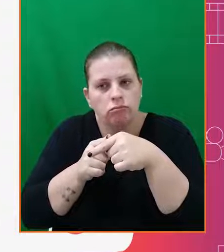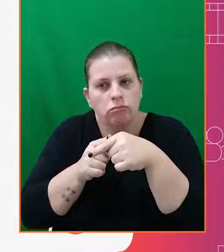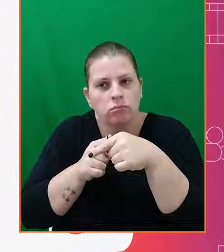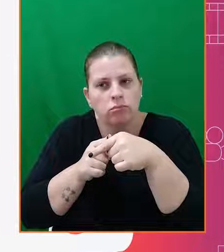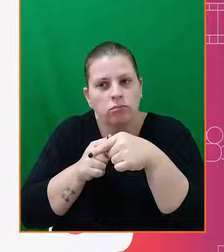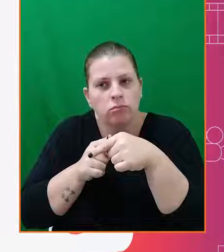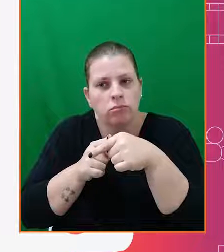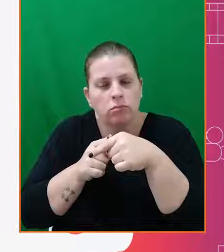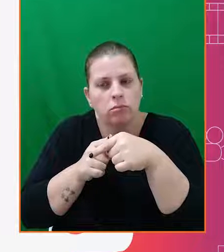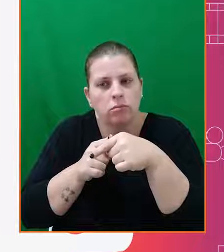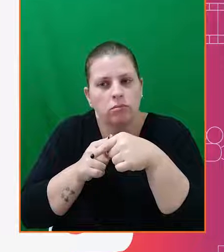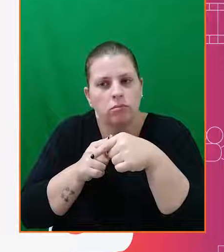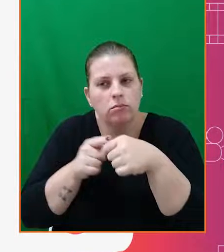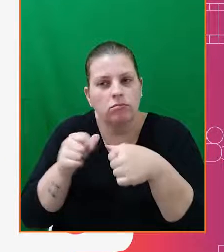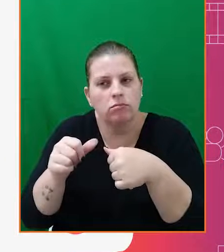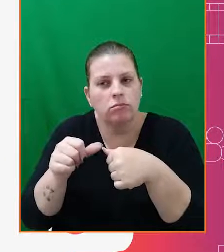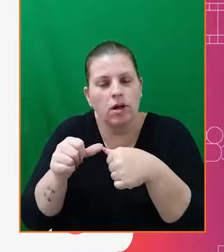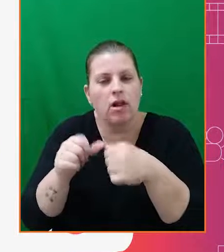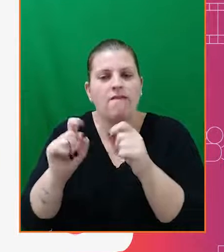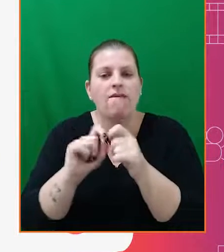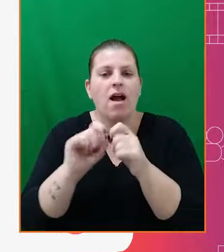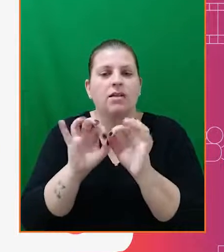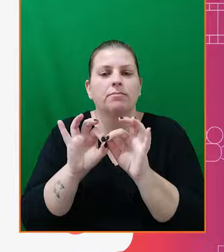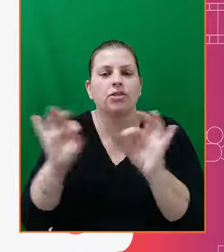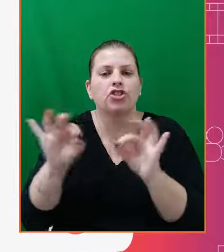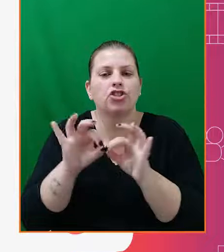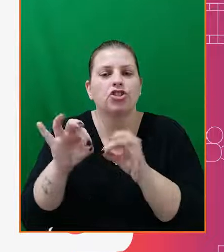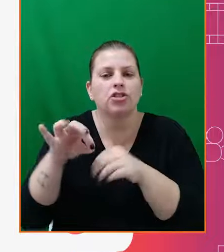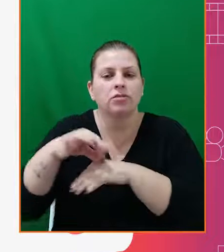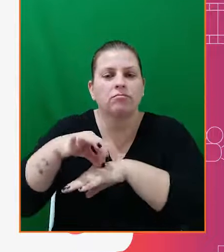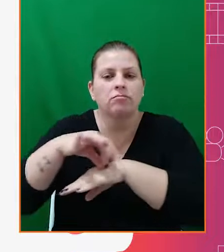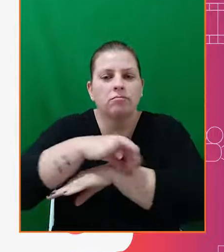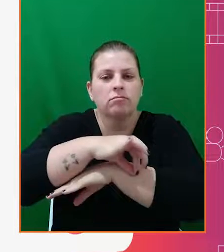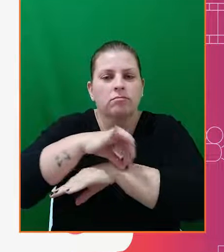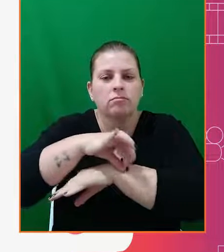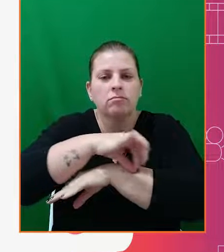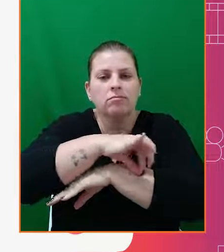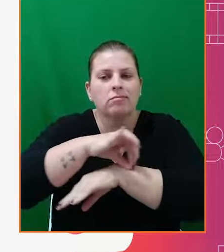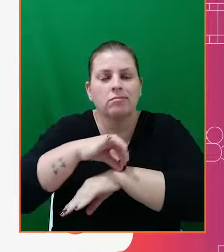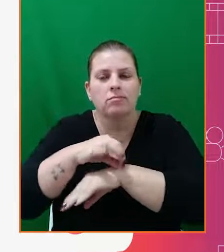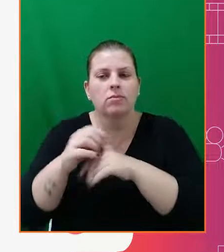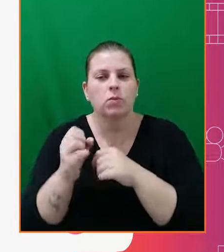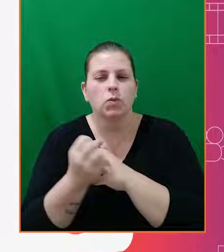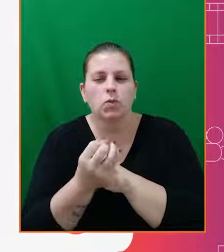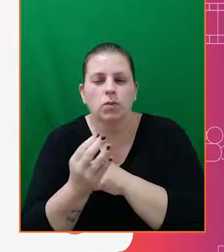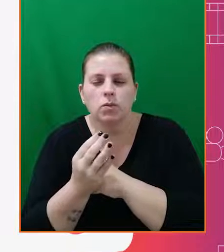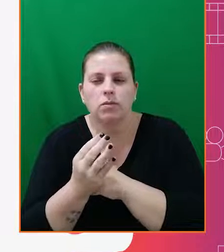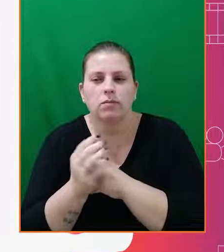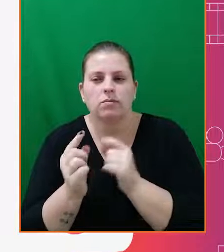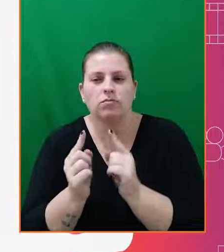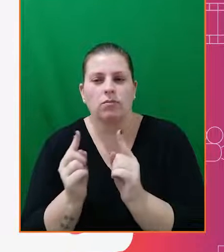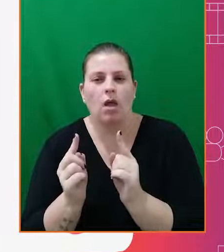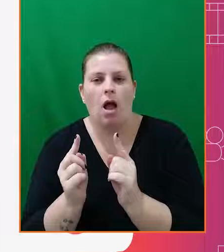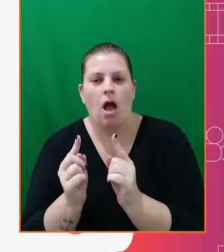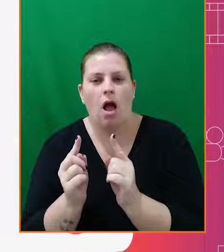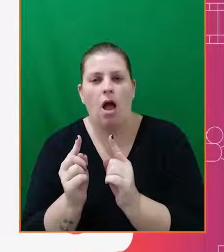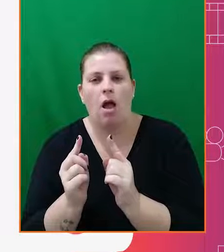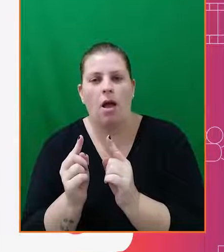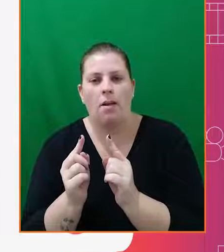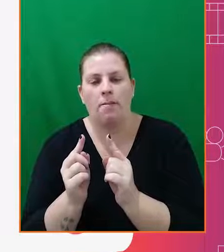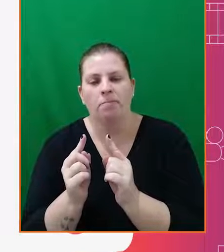ou aqui no meu caso da minha unha, perto dessa outra marcação aqui, ó. Então eu sei que ela é mais ou menos por